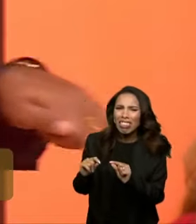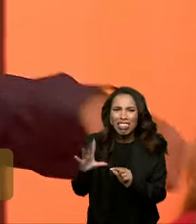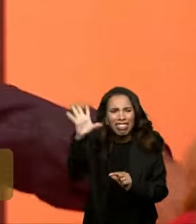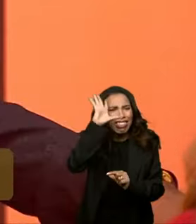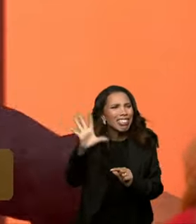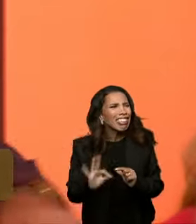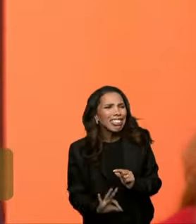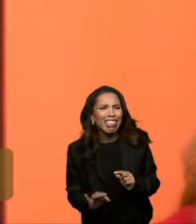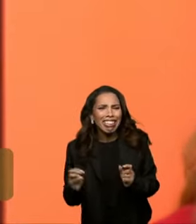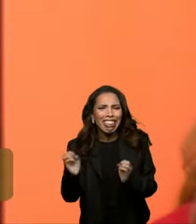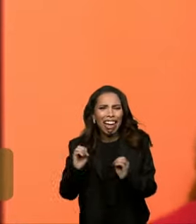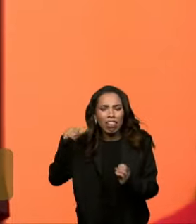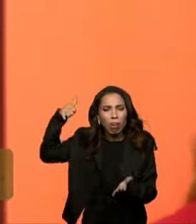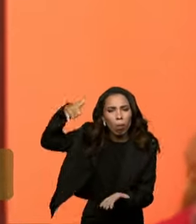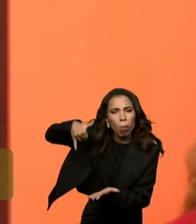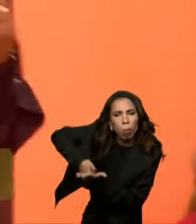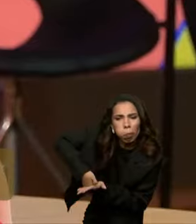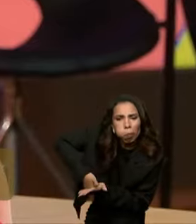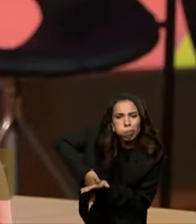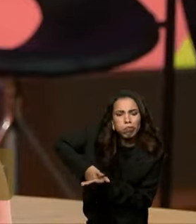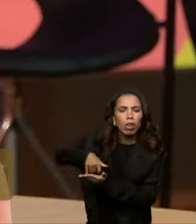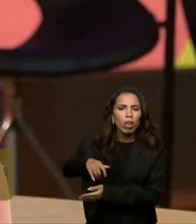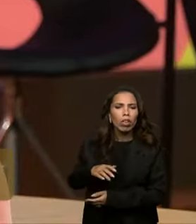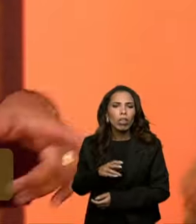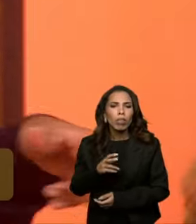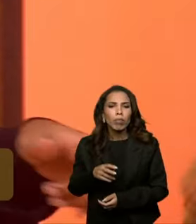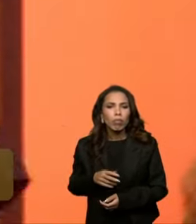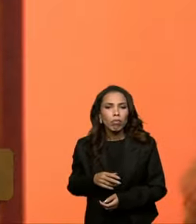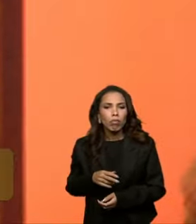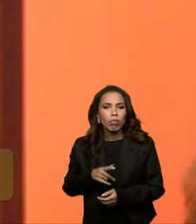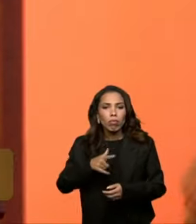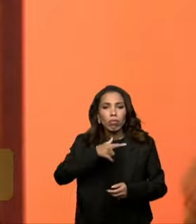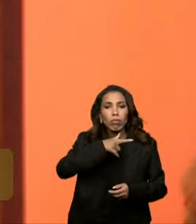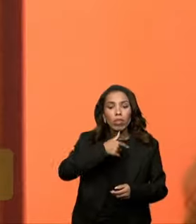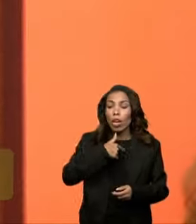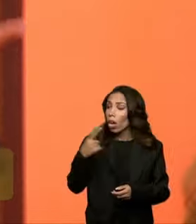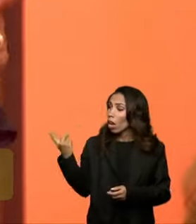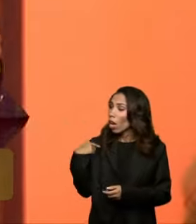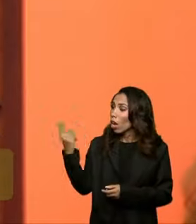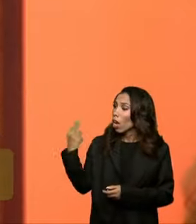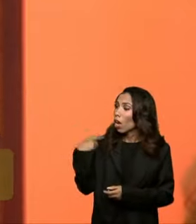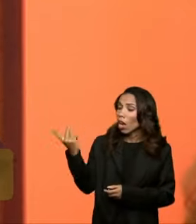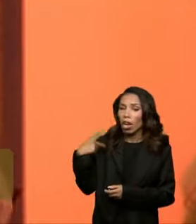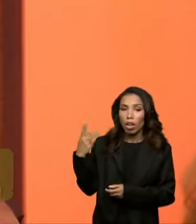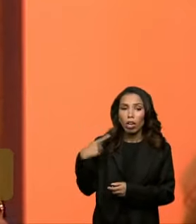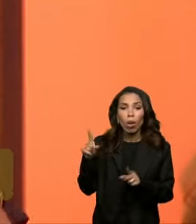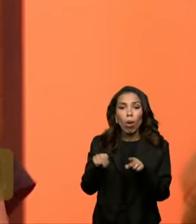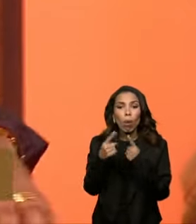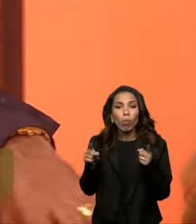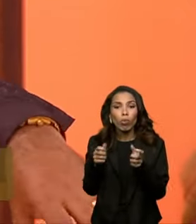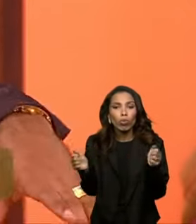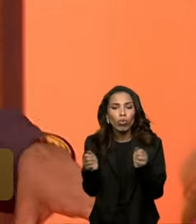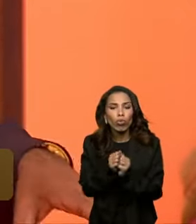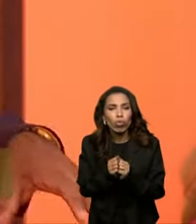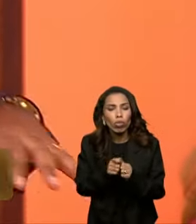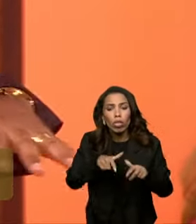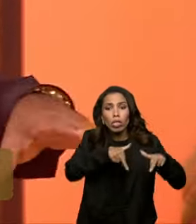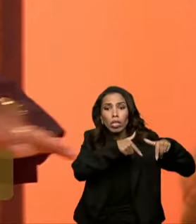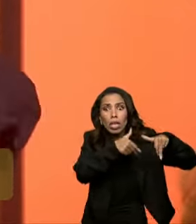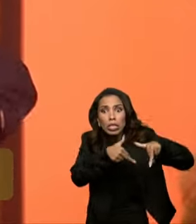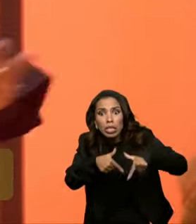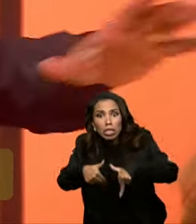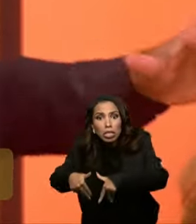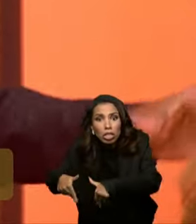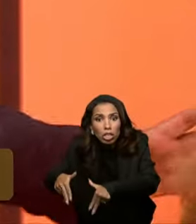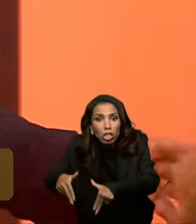entendendo nada. Pum, liga. E continuou a tomar o saque. Vamos descer pra comer. Eu e meu compadre Corvo, músico que eu tenho lá. Aí descemos. Quando a gente